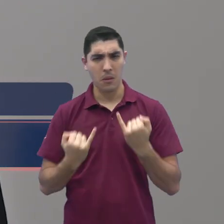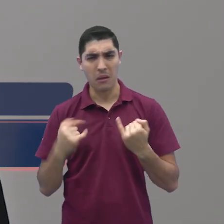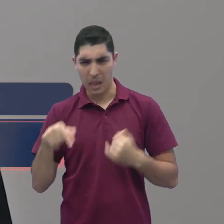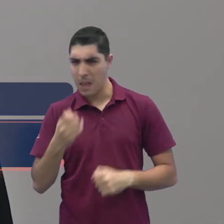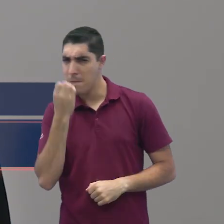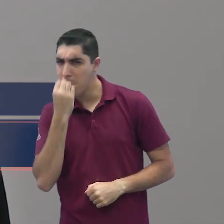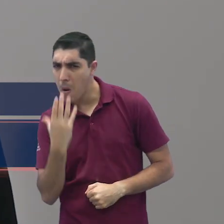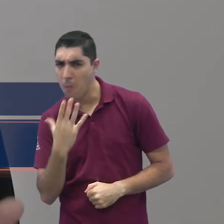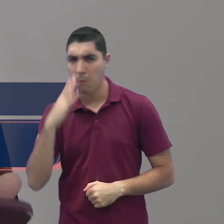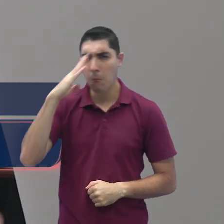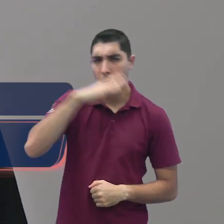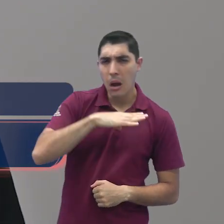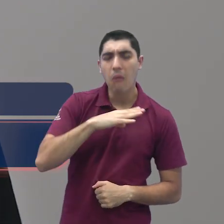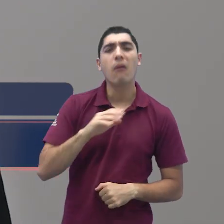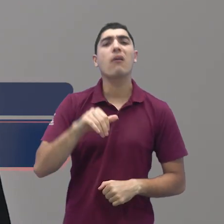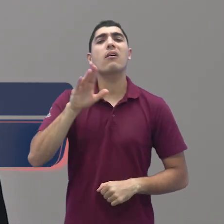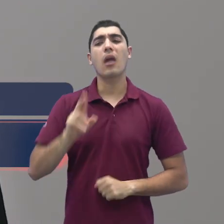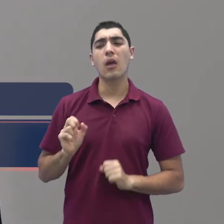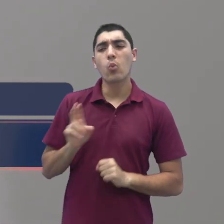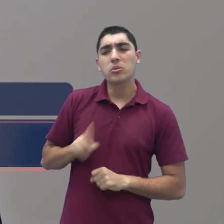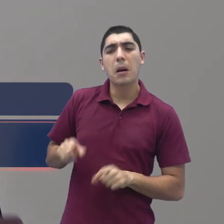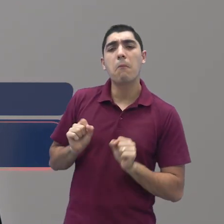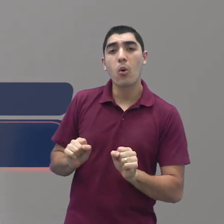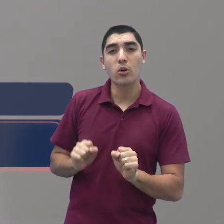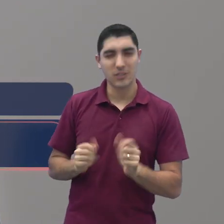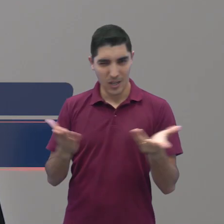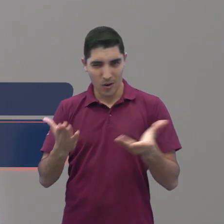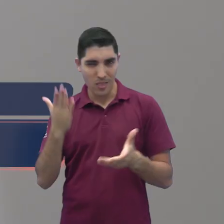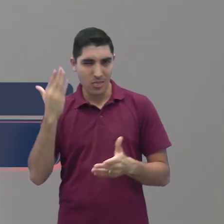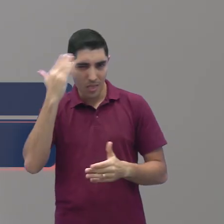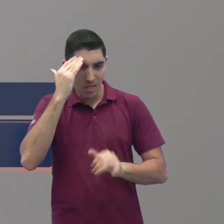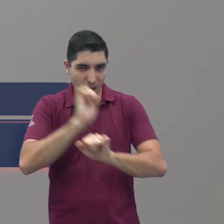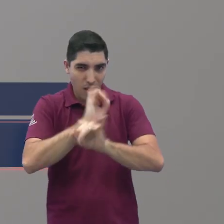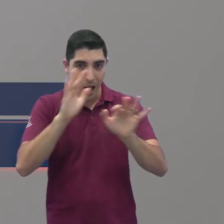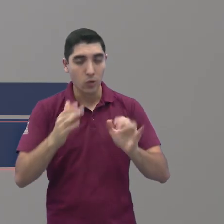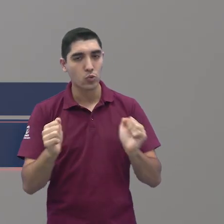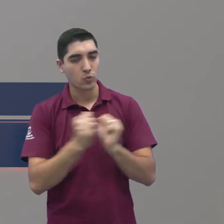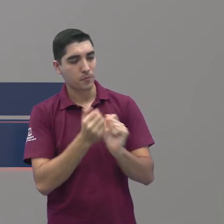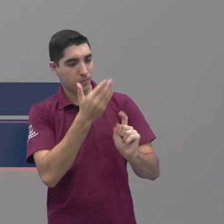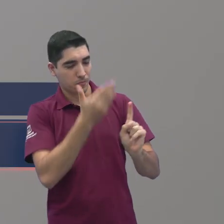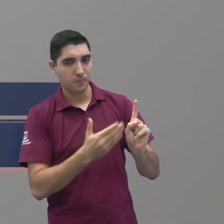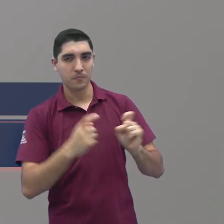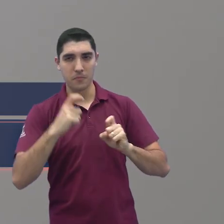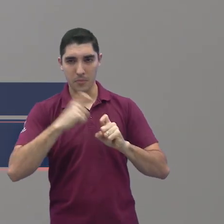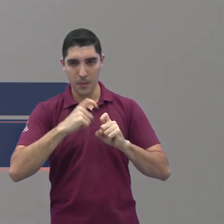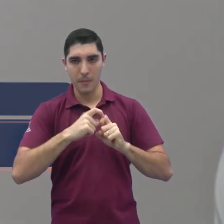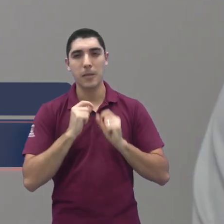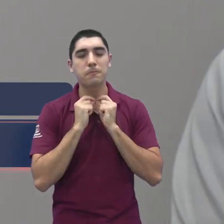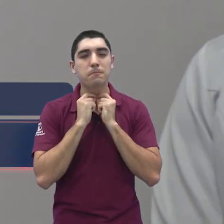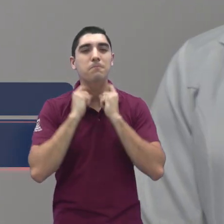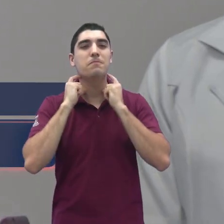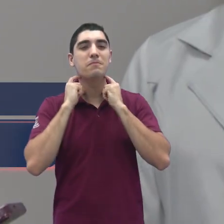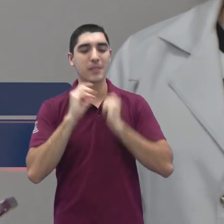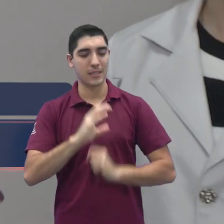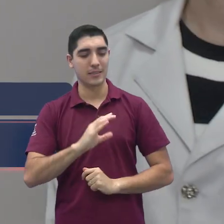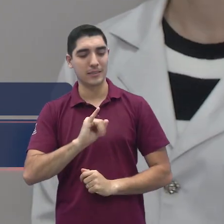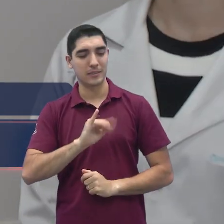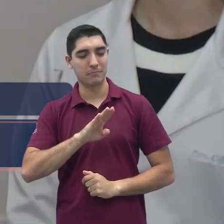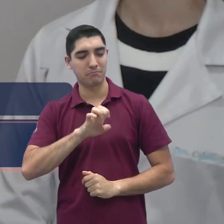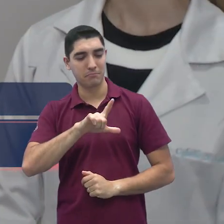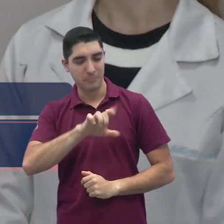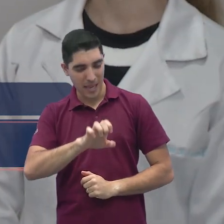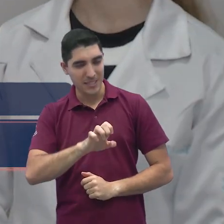elas fazem bem para a saúde, fazem mal, quem pode usar, quem não pode. Para poder tirar essas dúvidas da gente, eu estou aqui com a doutora Sibeli Lobac, que é